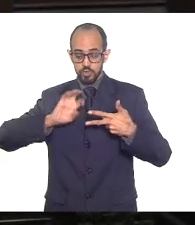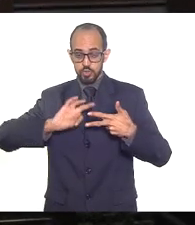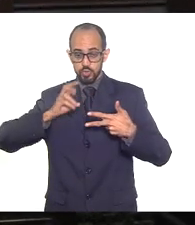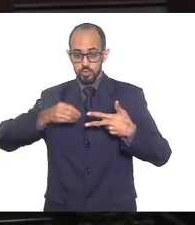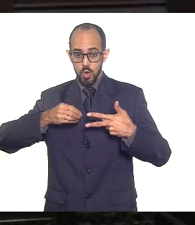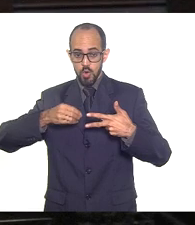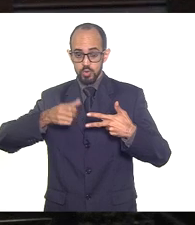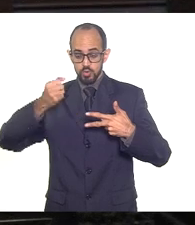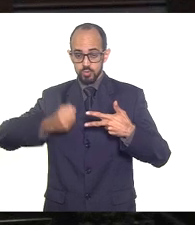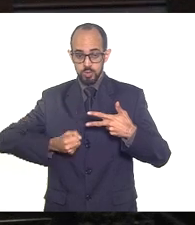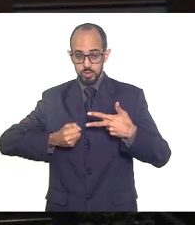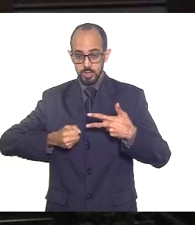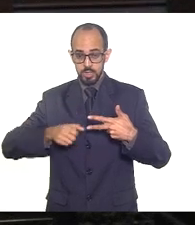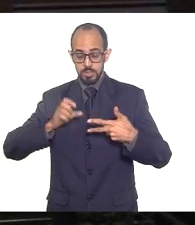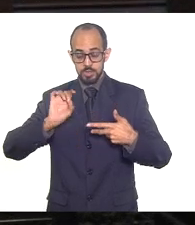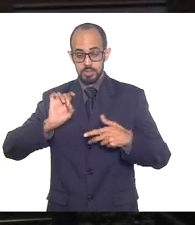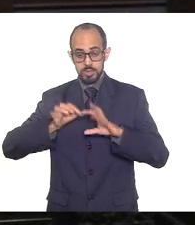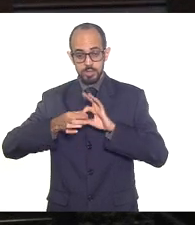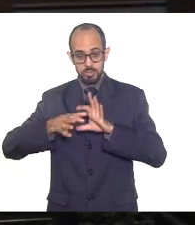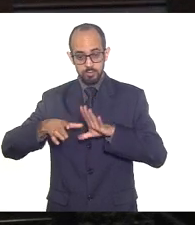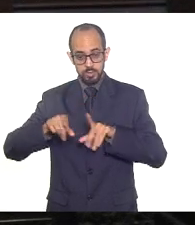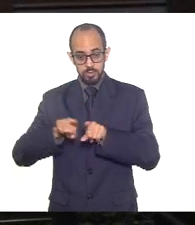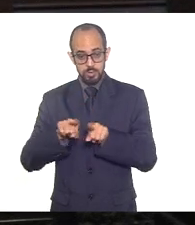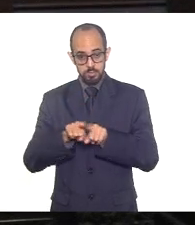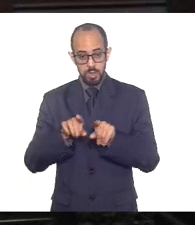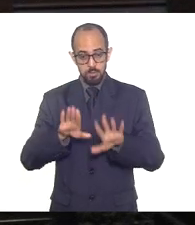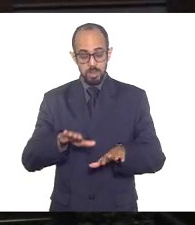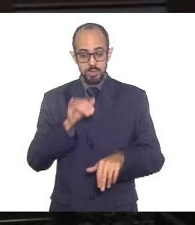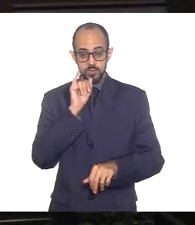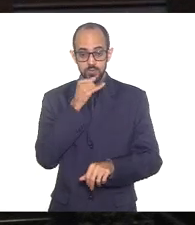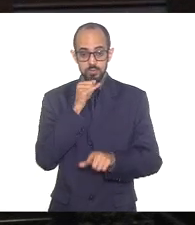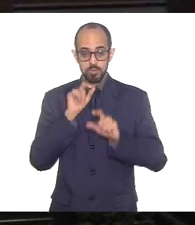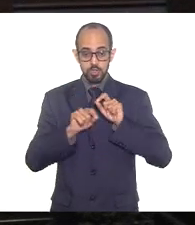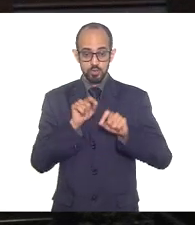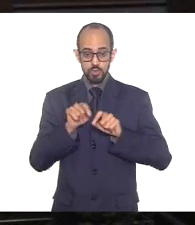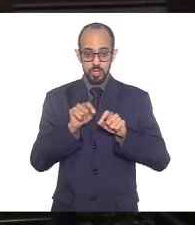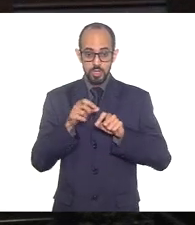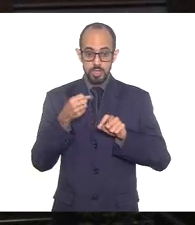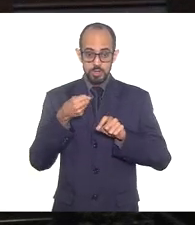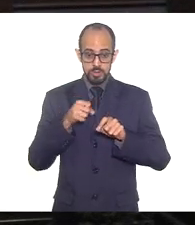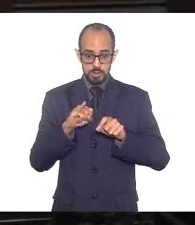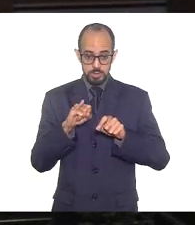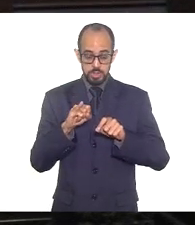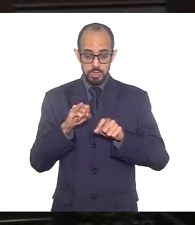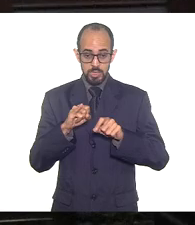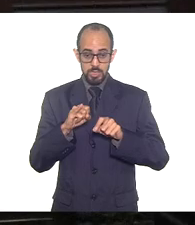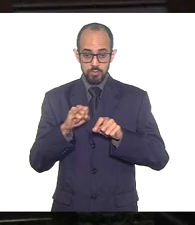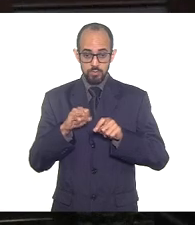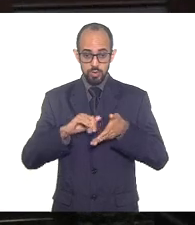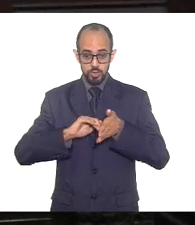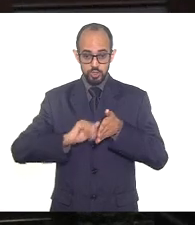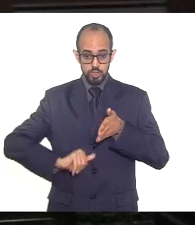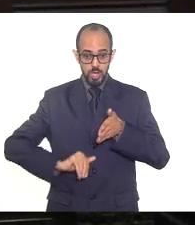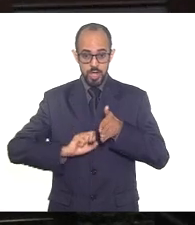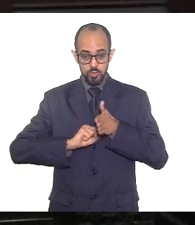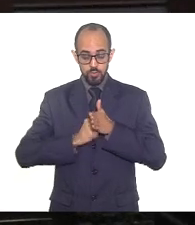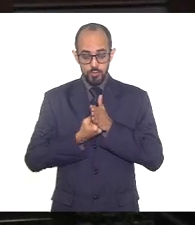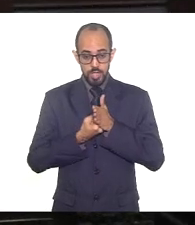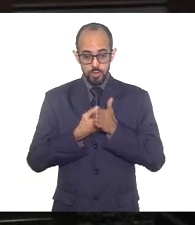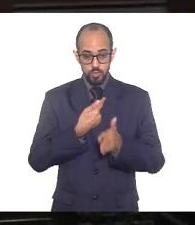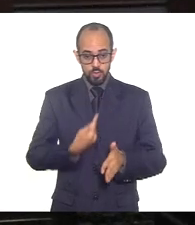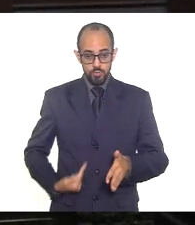poderes e órgãos autônomos mas infelizmente Caso seja aprovada essa Caso seja derrubado o veto do